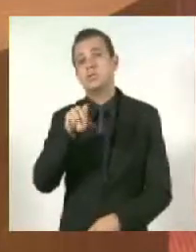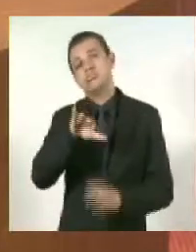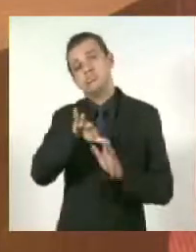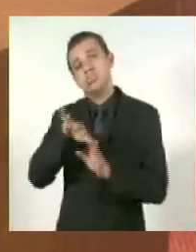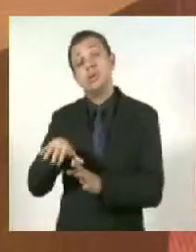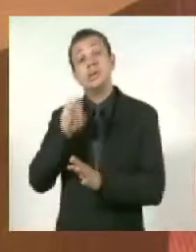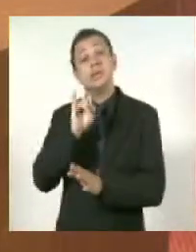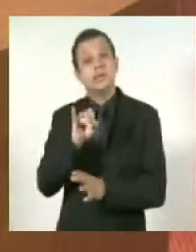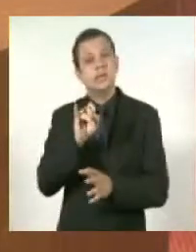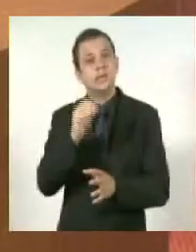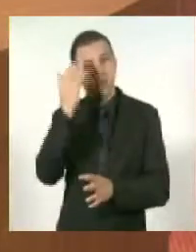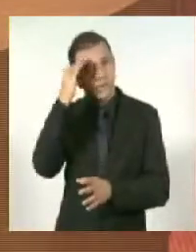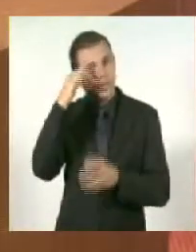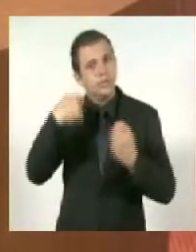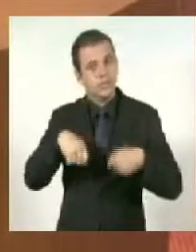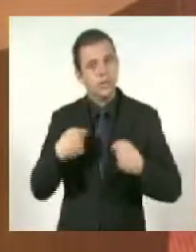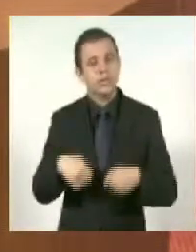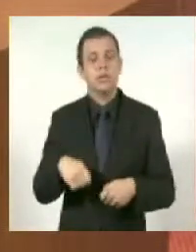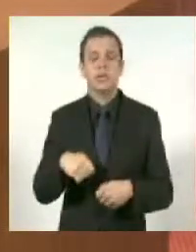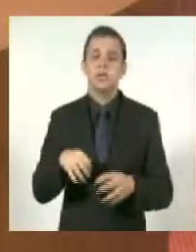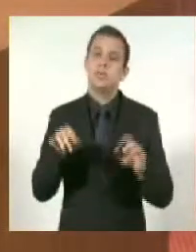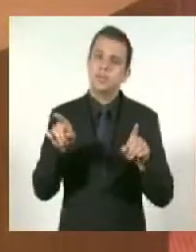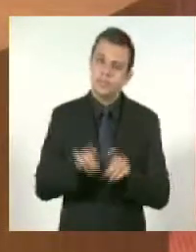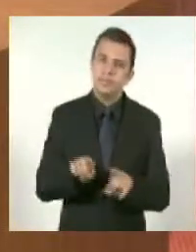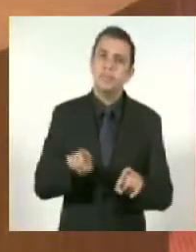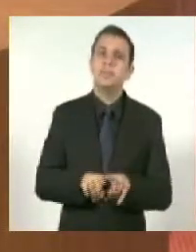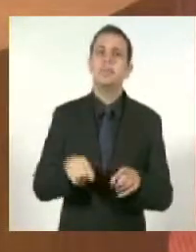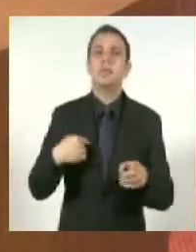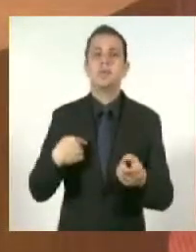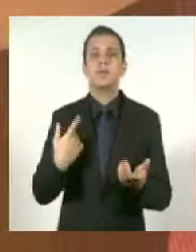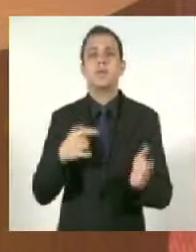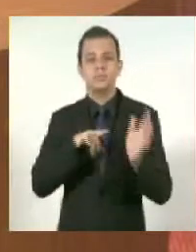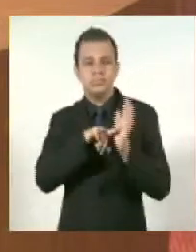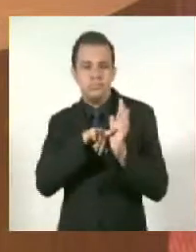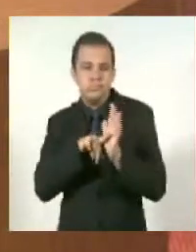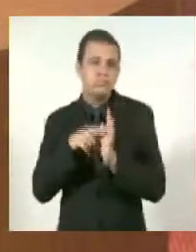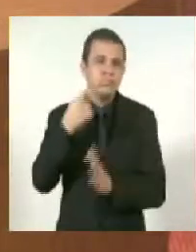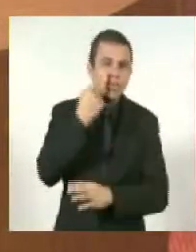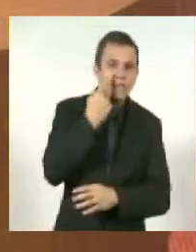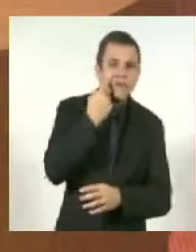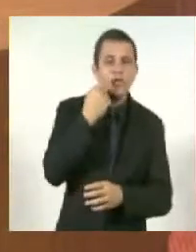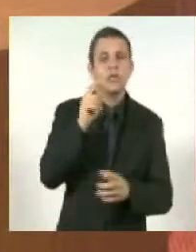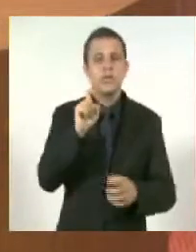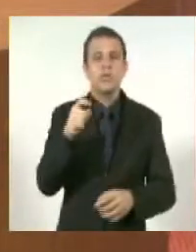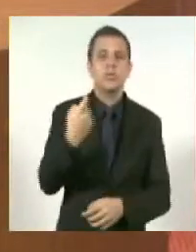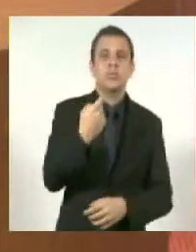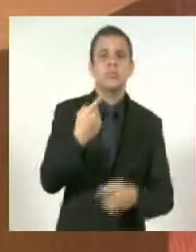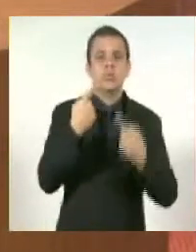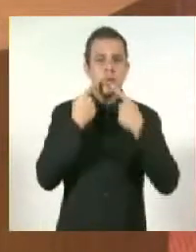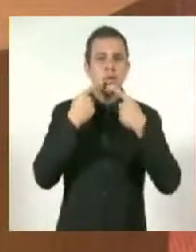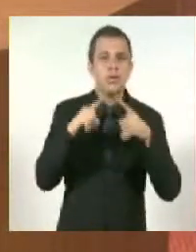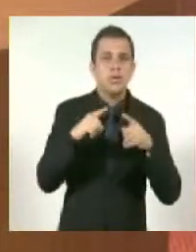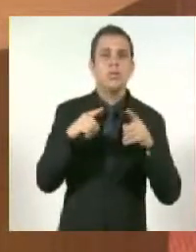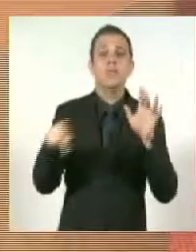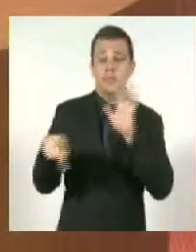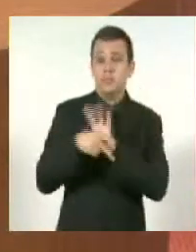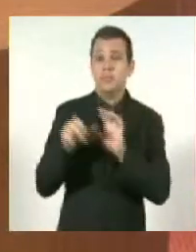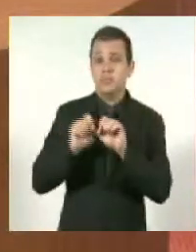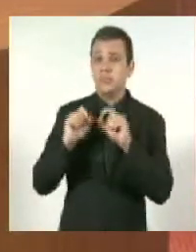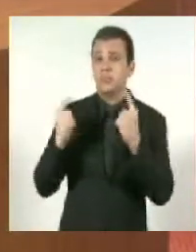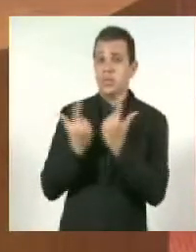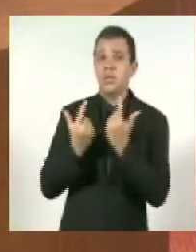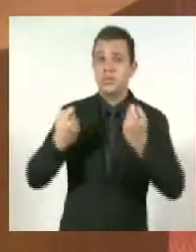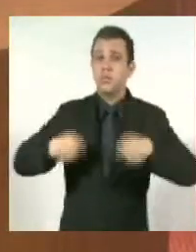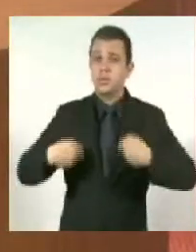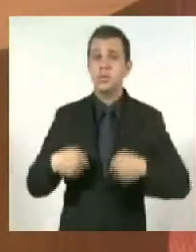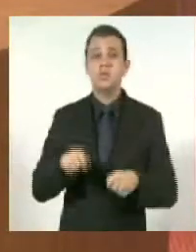a cobrança, a fiscalização é prerrogativa da Assembleia Legislativa e deve fazer. Agora,